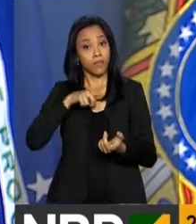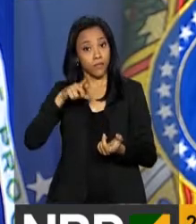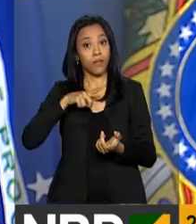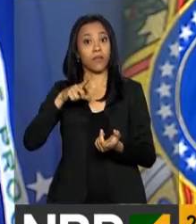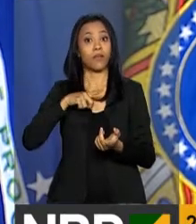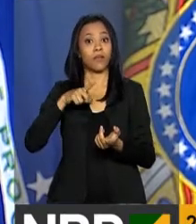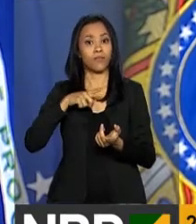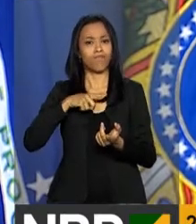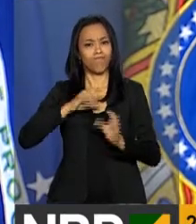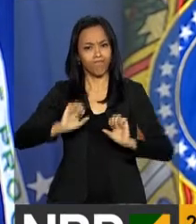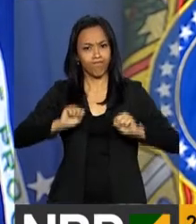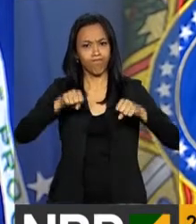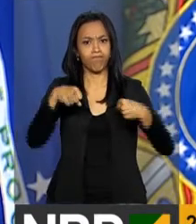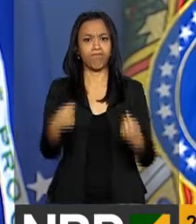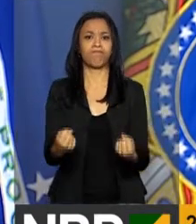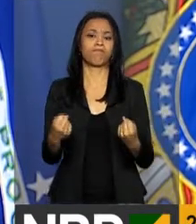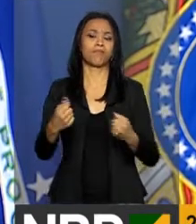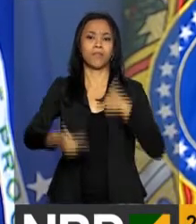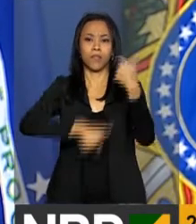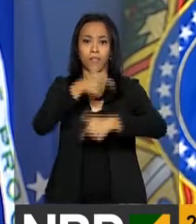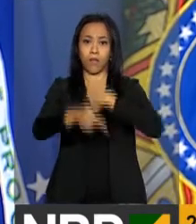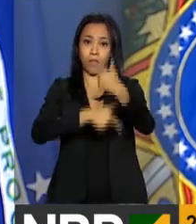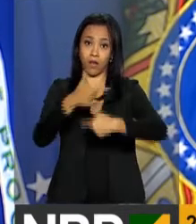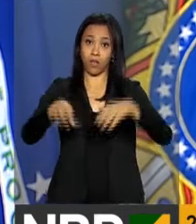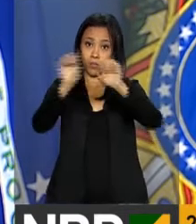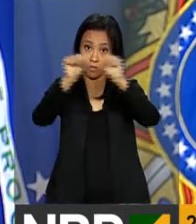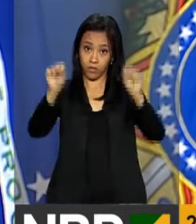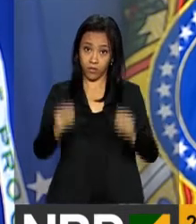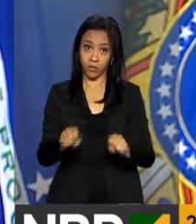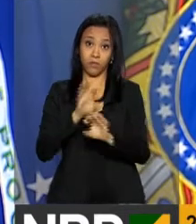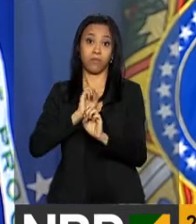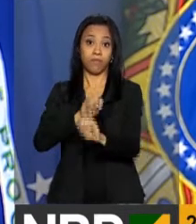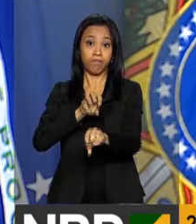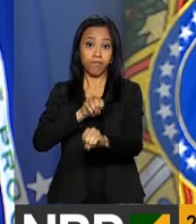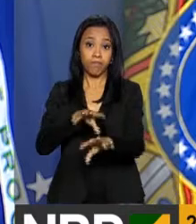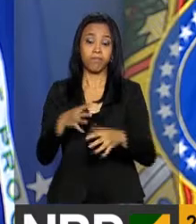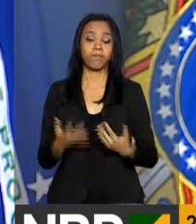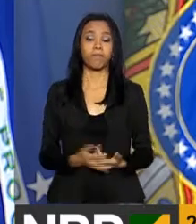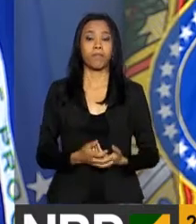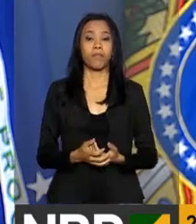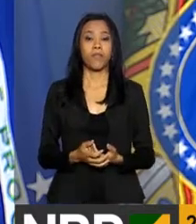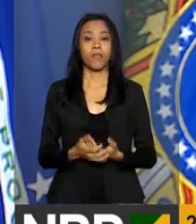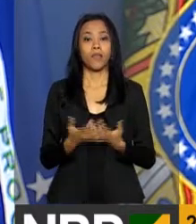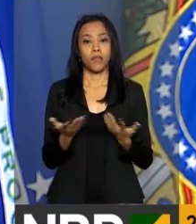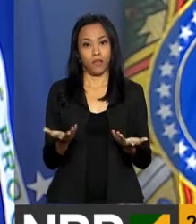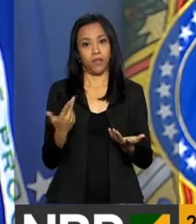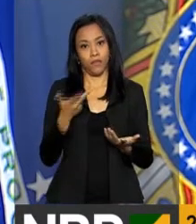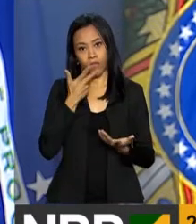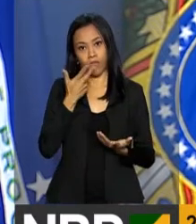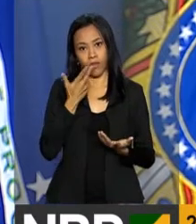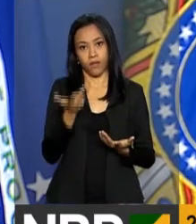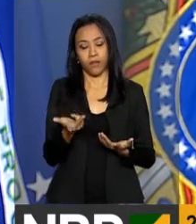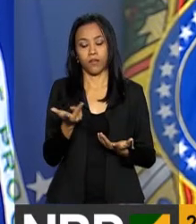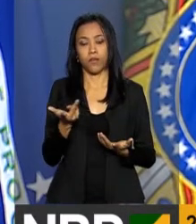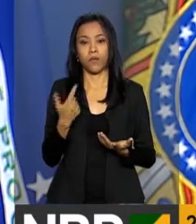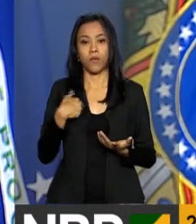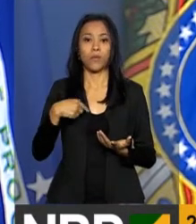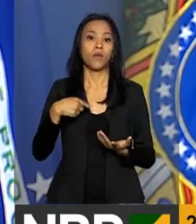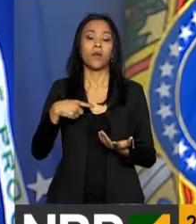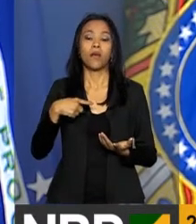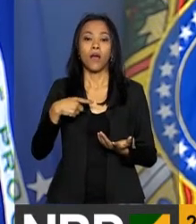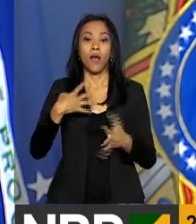educacional há para dizer mobilidade né a formação